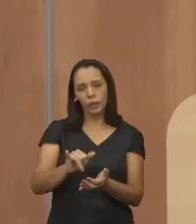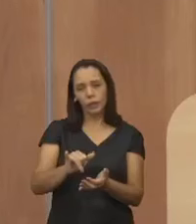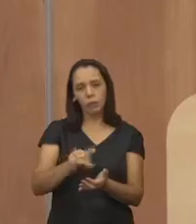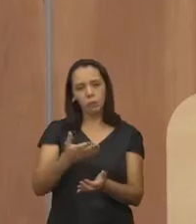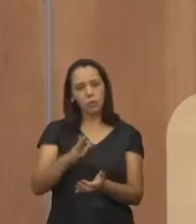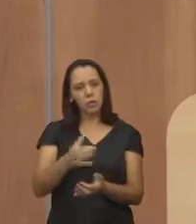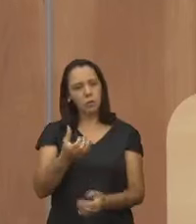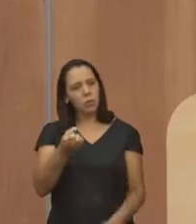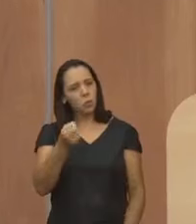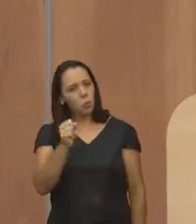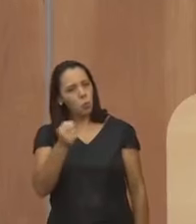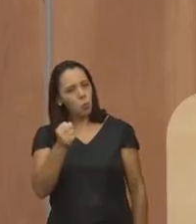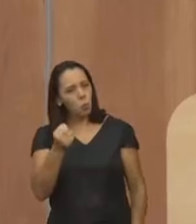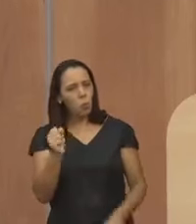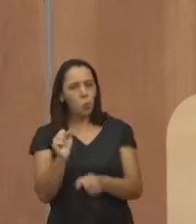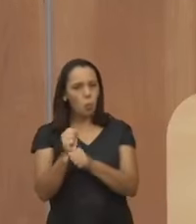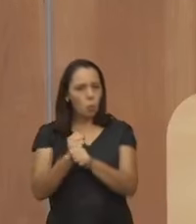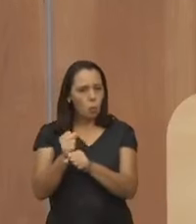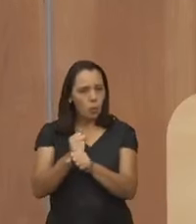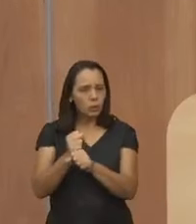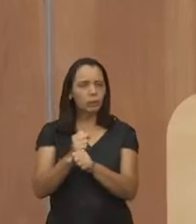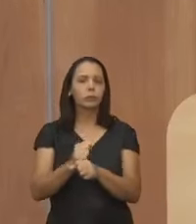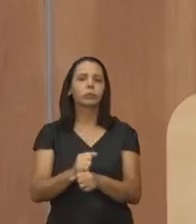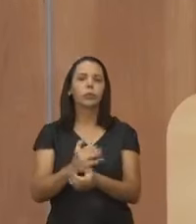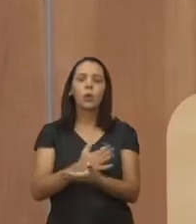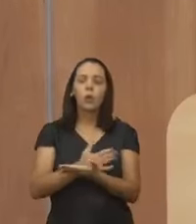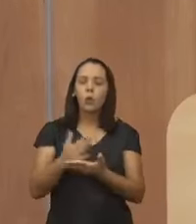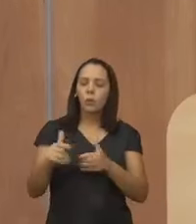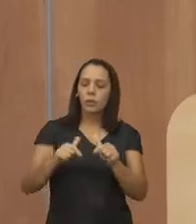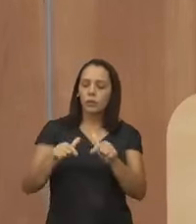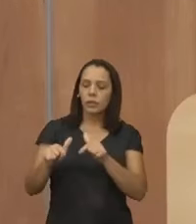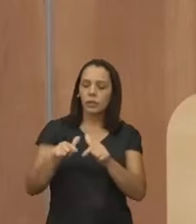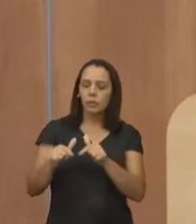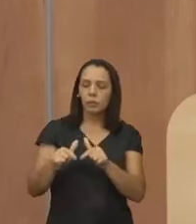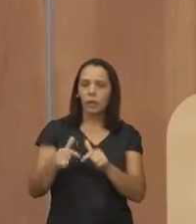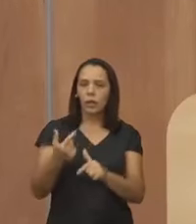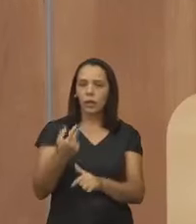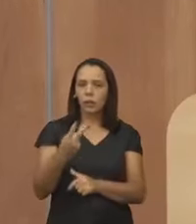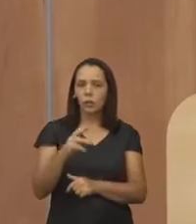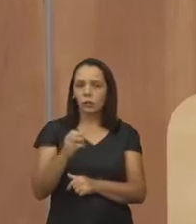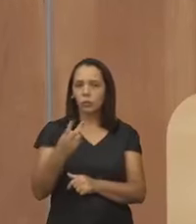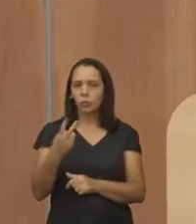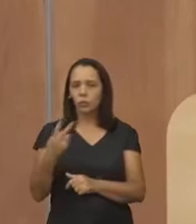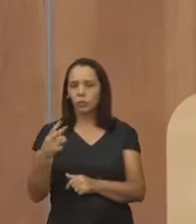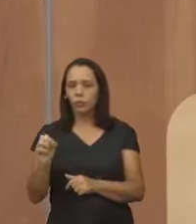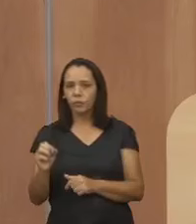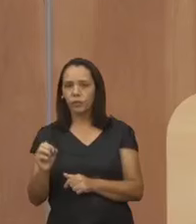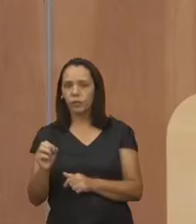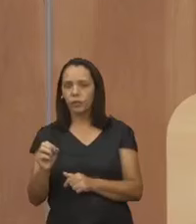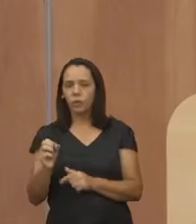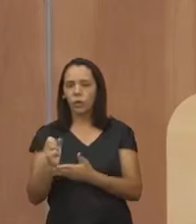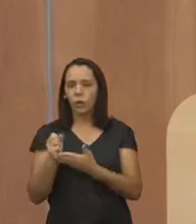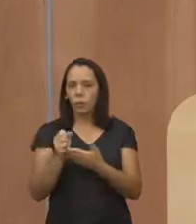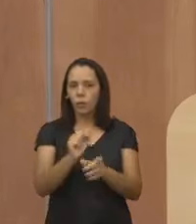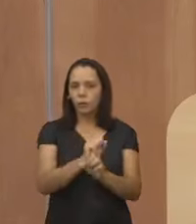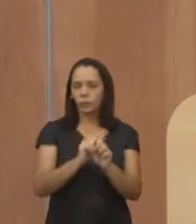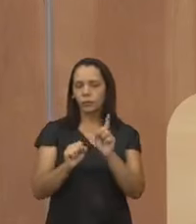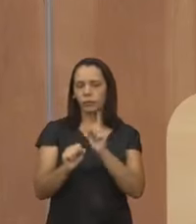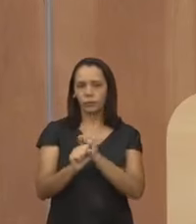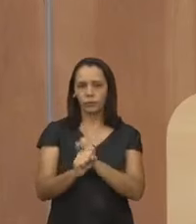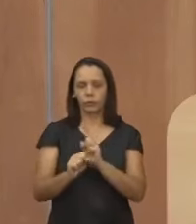E desde 2020 a gente trabalha na rede social, desde novembro de 2020, a gente trabalha na rede social